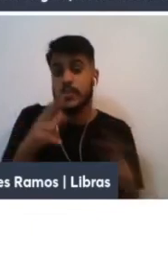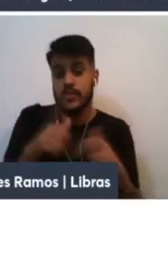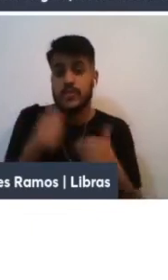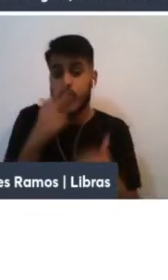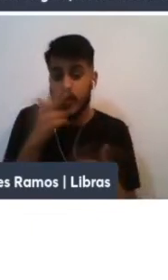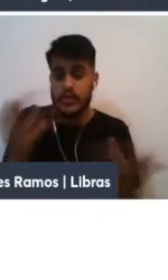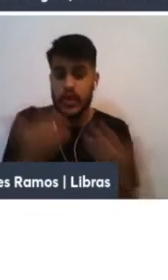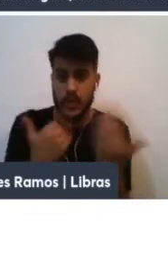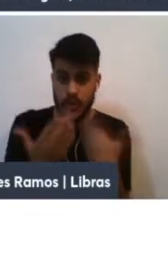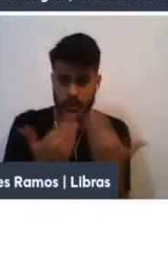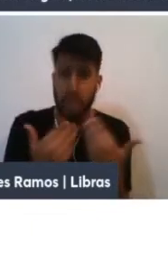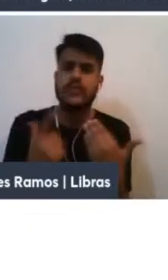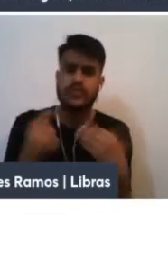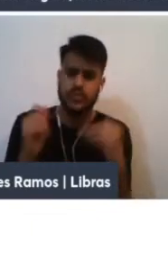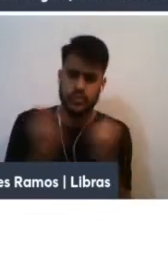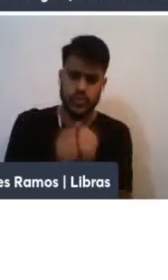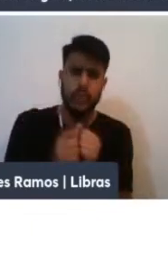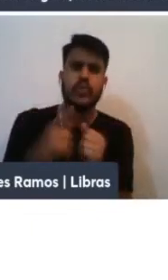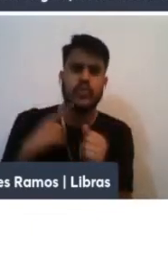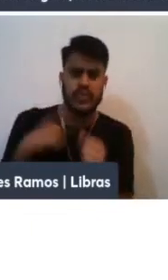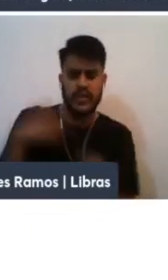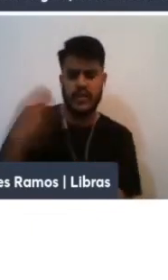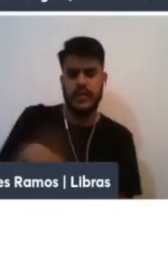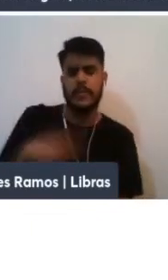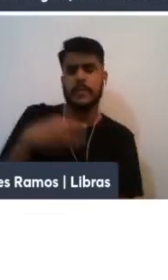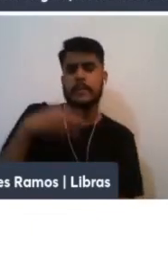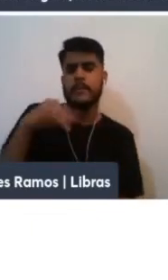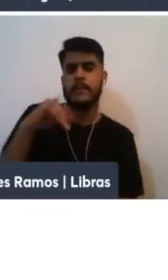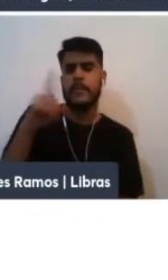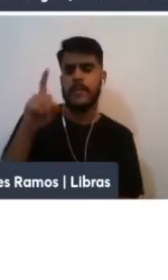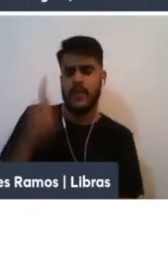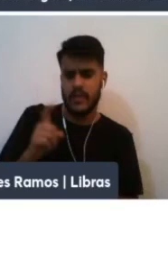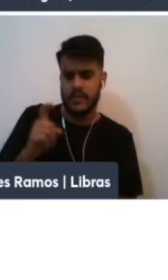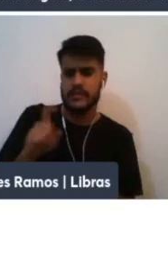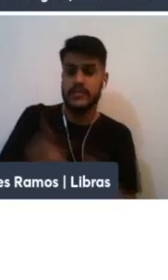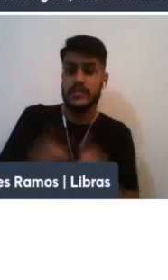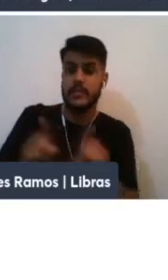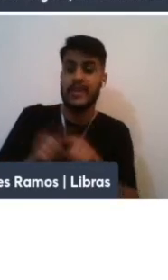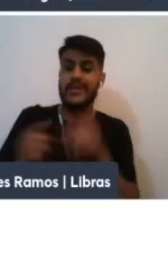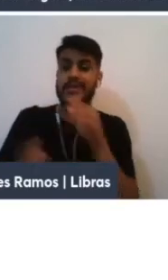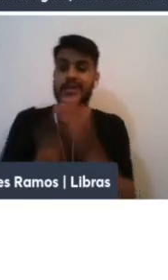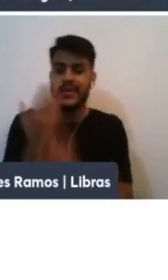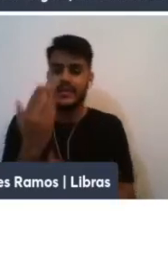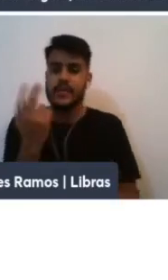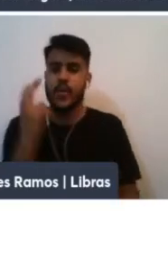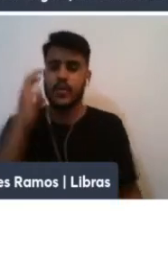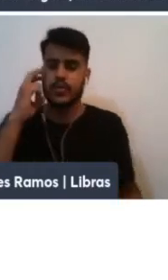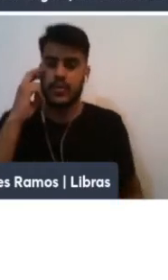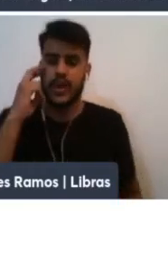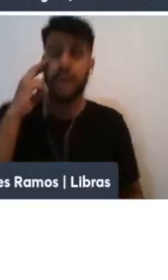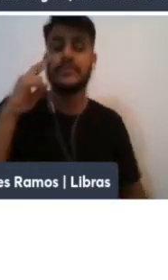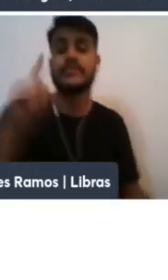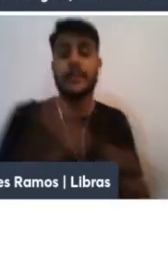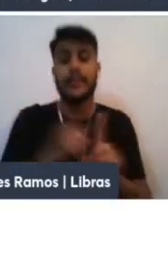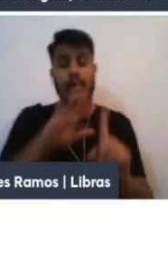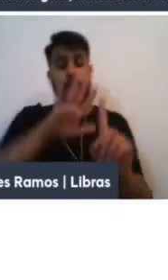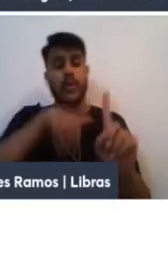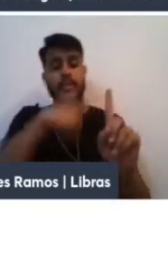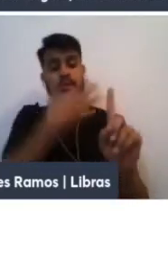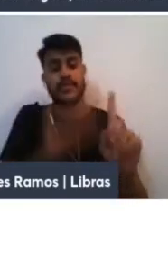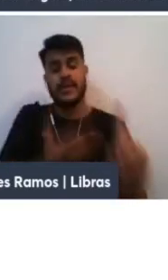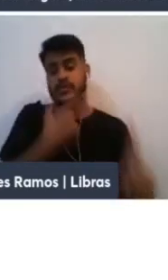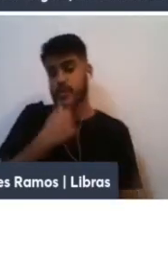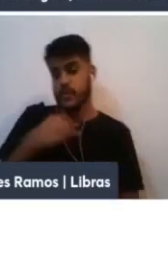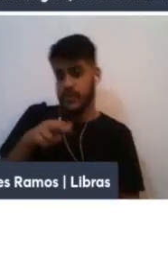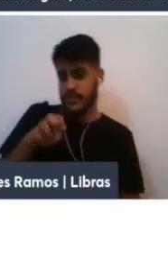vários outros desses talks do Mix, junto com a produção cultural, né, a própria homenagem ao Ney aí com seus 80 anos, que abriu o